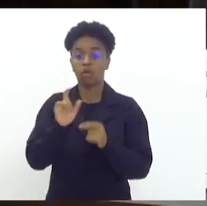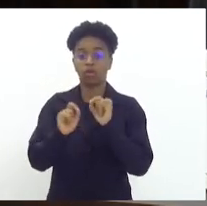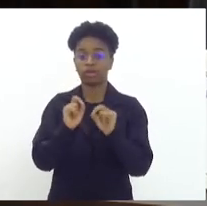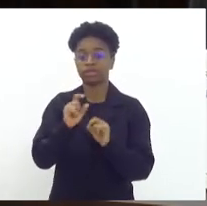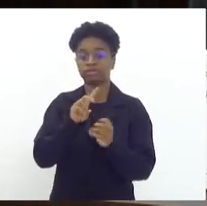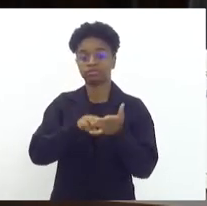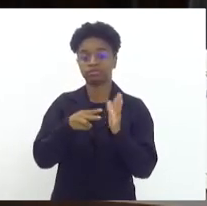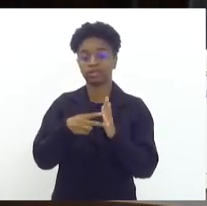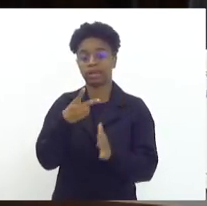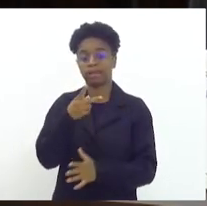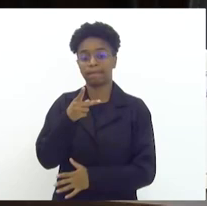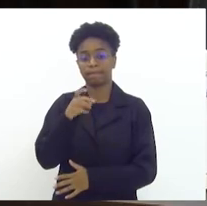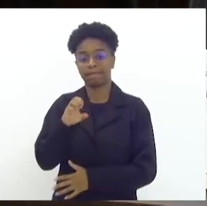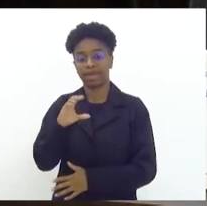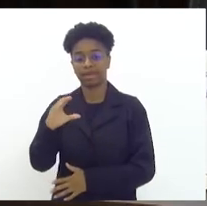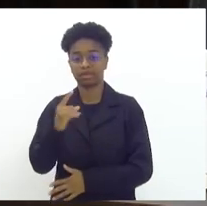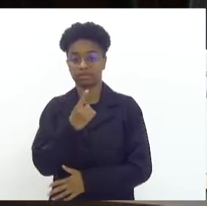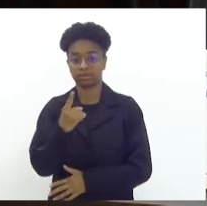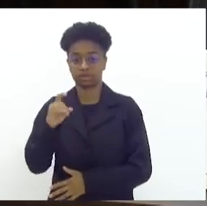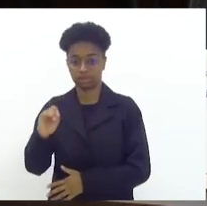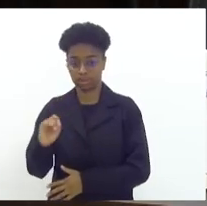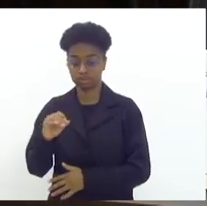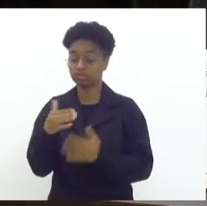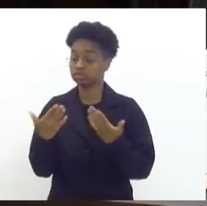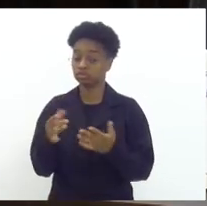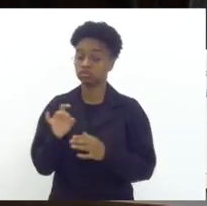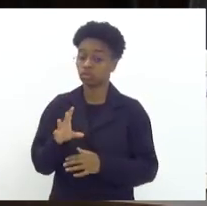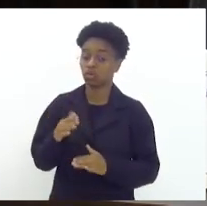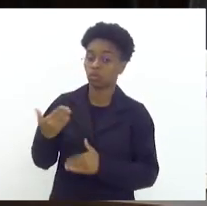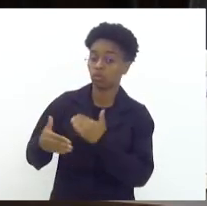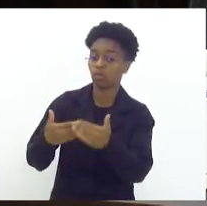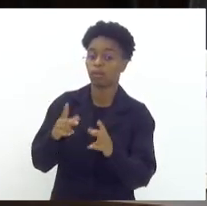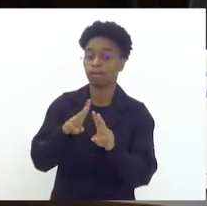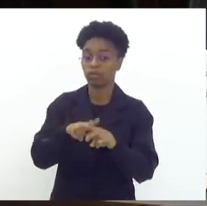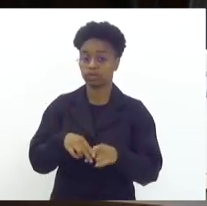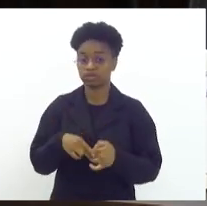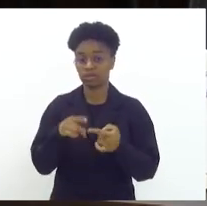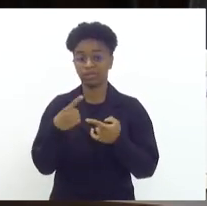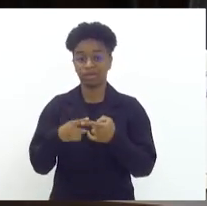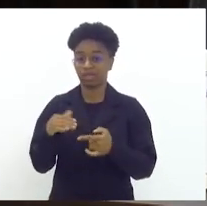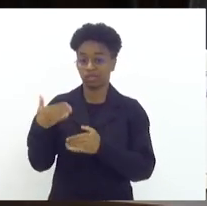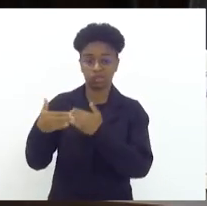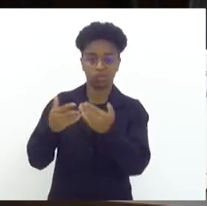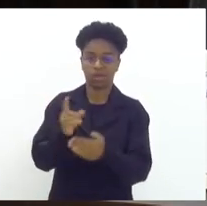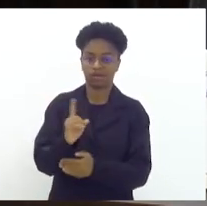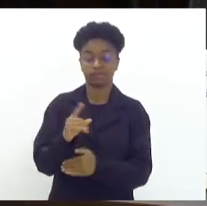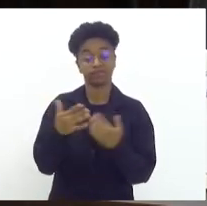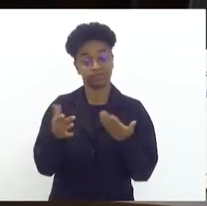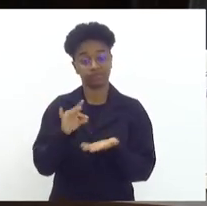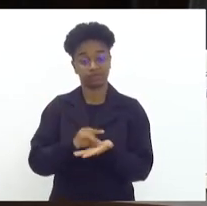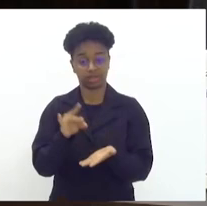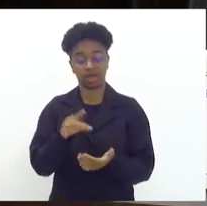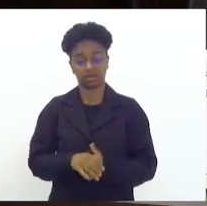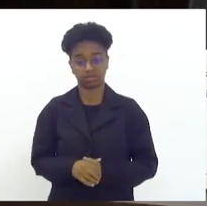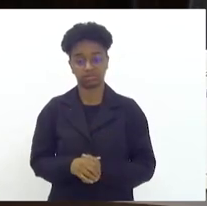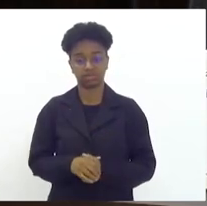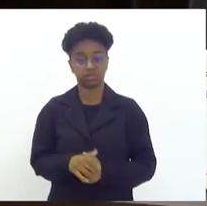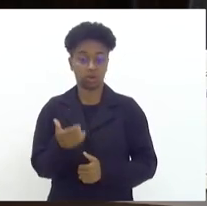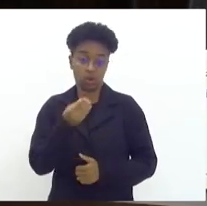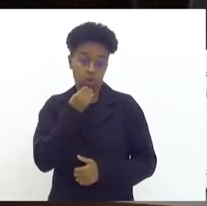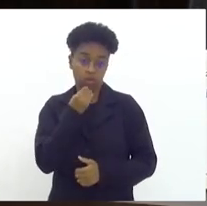110 e só caminhou por conta disso senão não avançava então é verdade isso né não existe